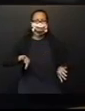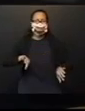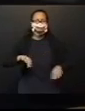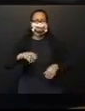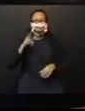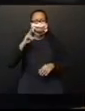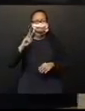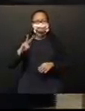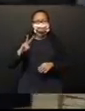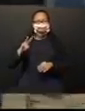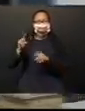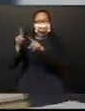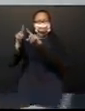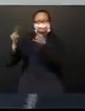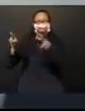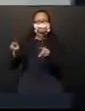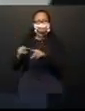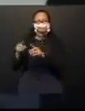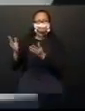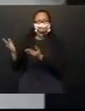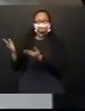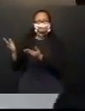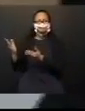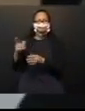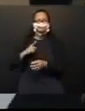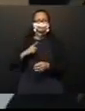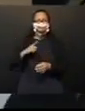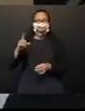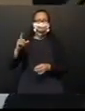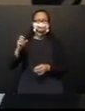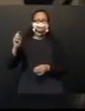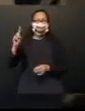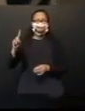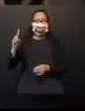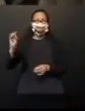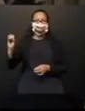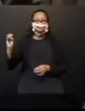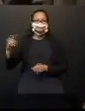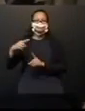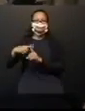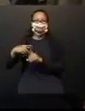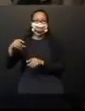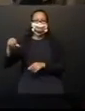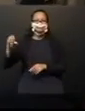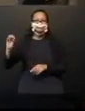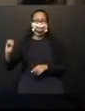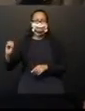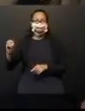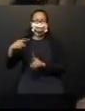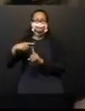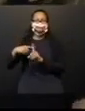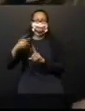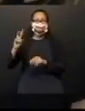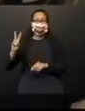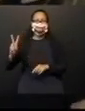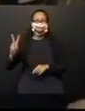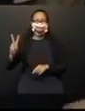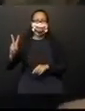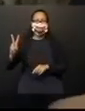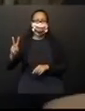lousa? Eu tenho 100 mais 90 mais 2, que